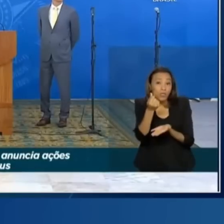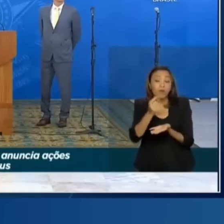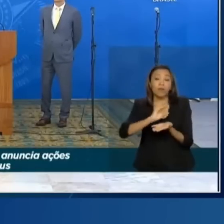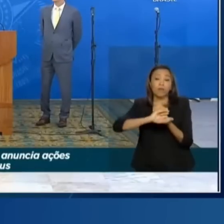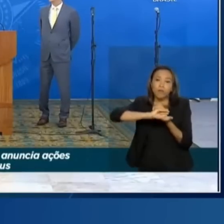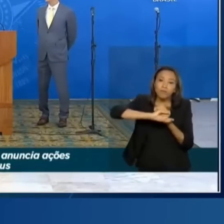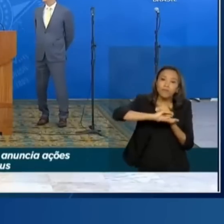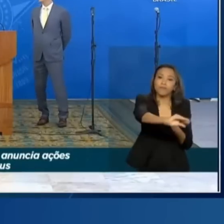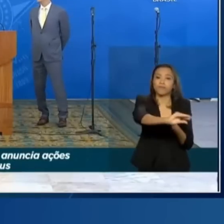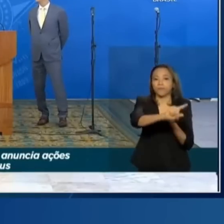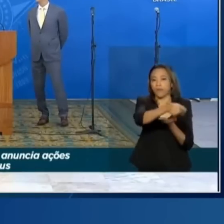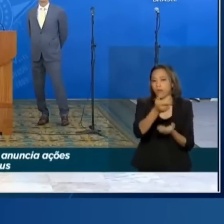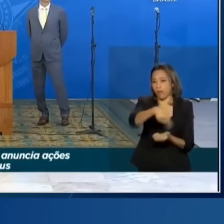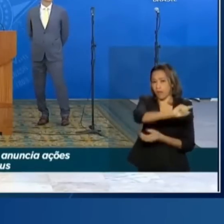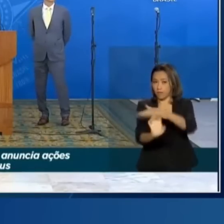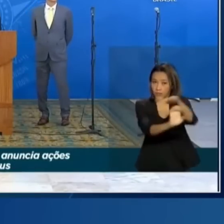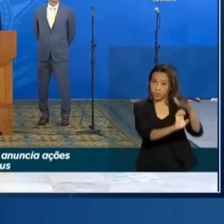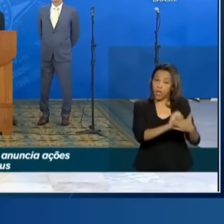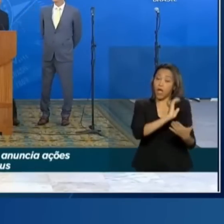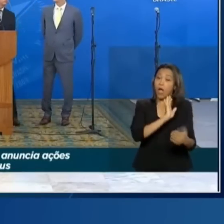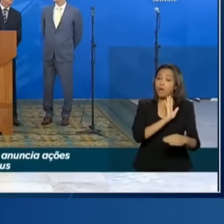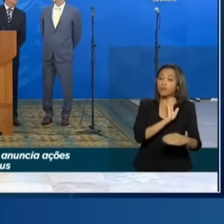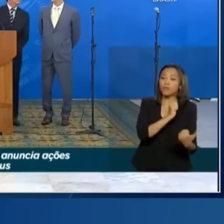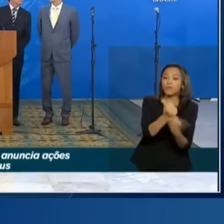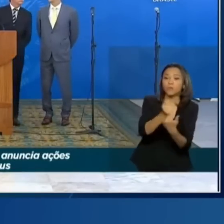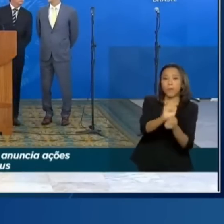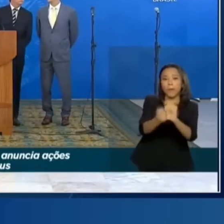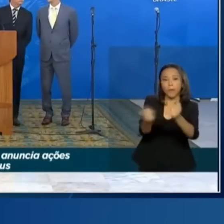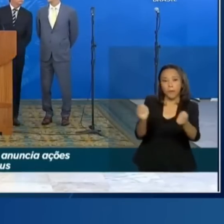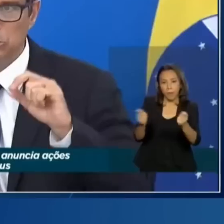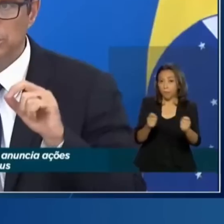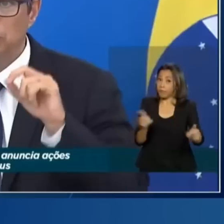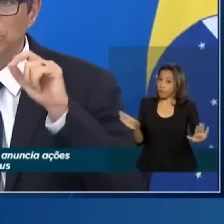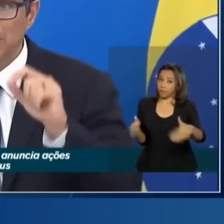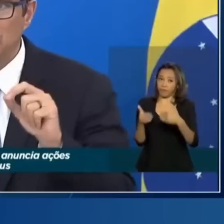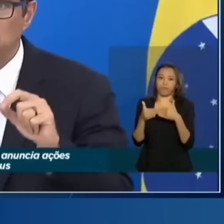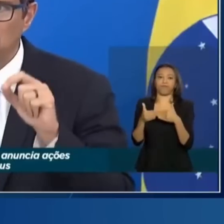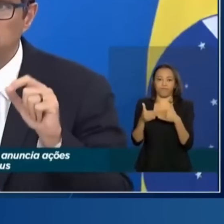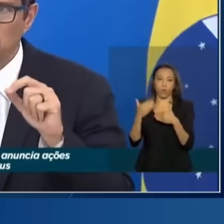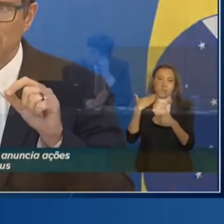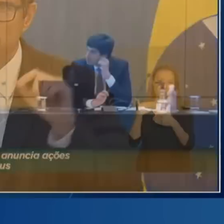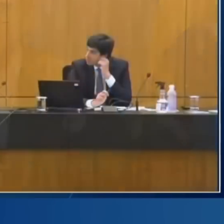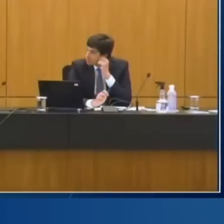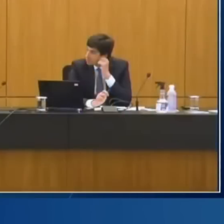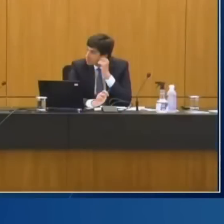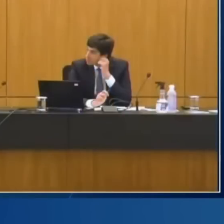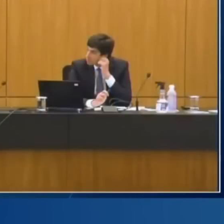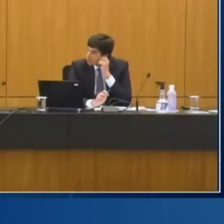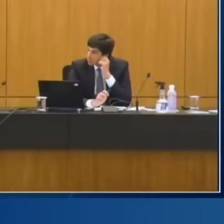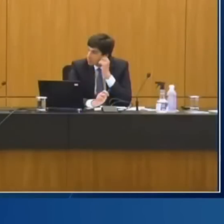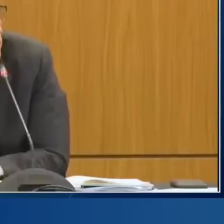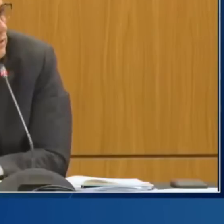ela não necessariamente é um problema. Agora, a inflação pode estar baixa e os salários estarem ainda